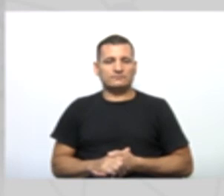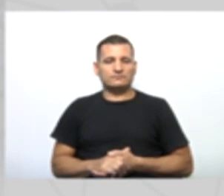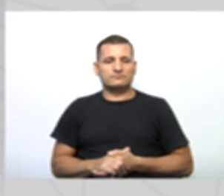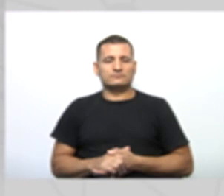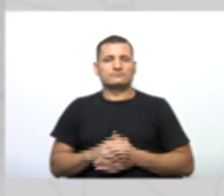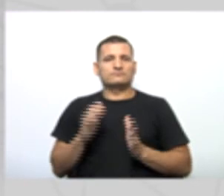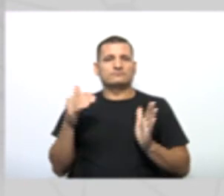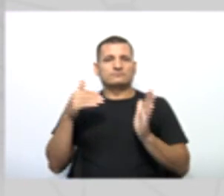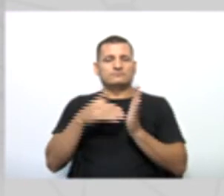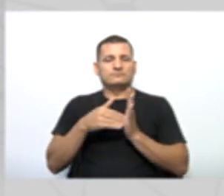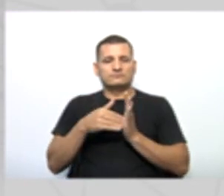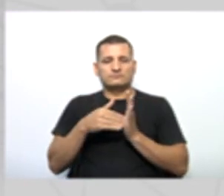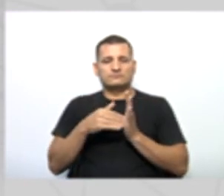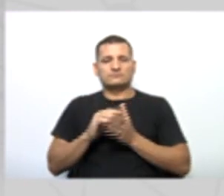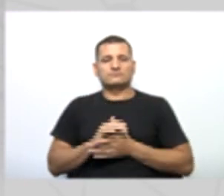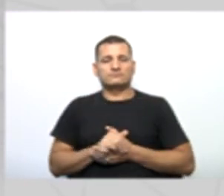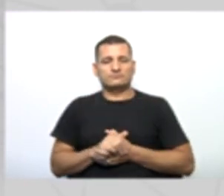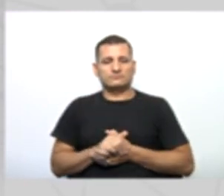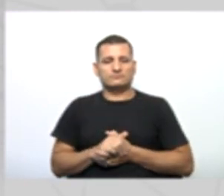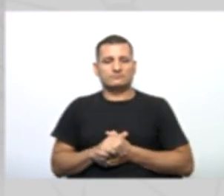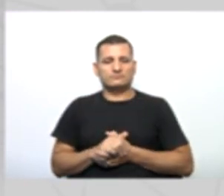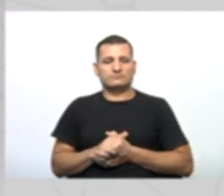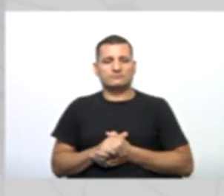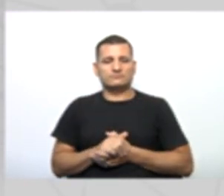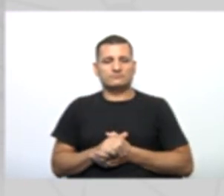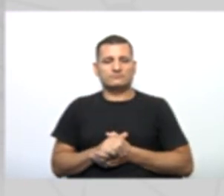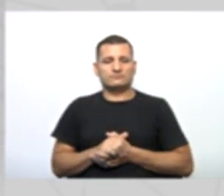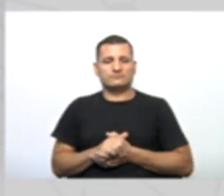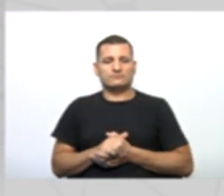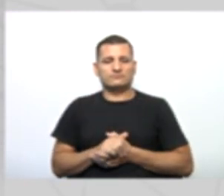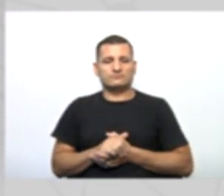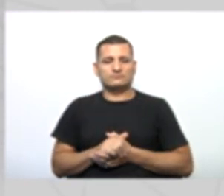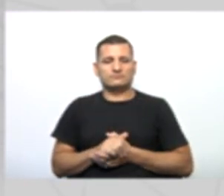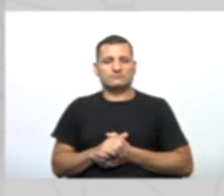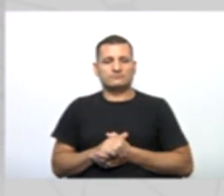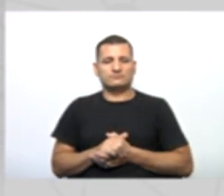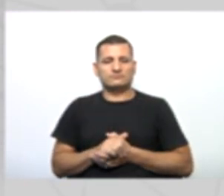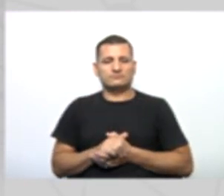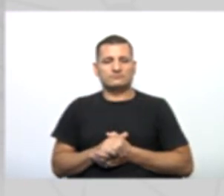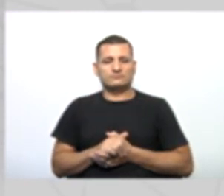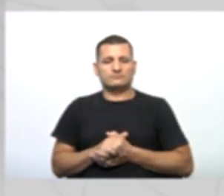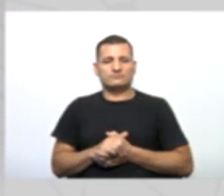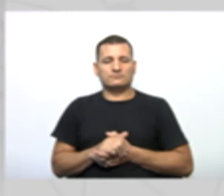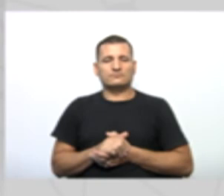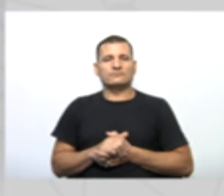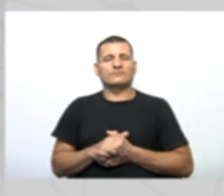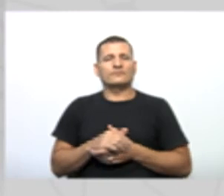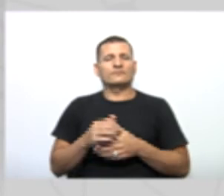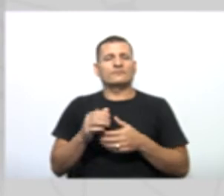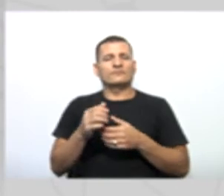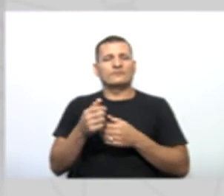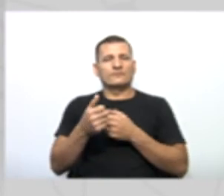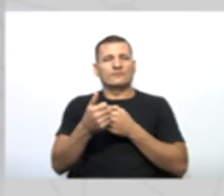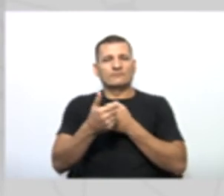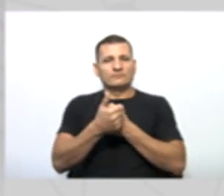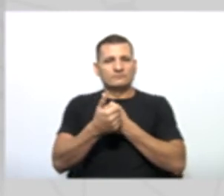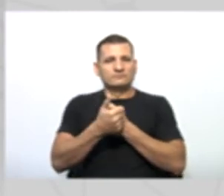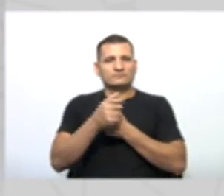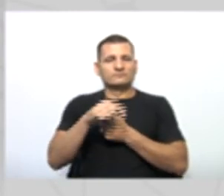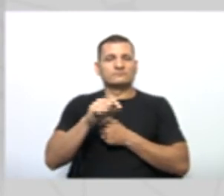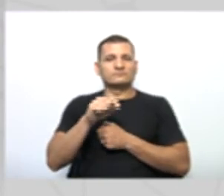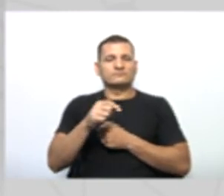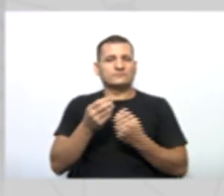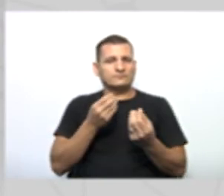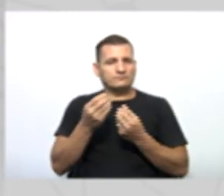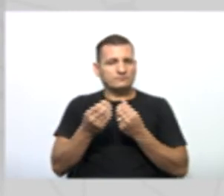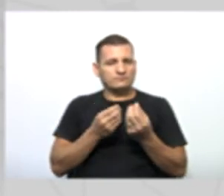também vão matar logo de cara, porque olha lá, tem uma palavrinha-chave aí no começo, ó. Virtudes são modos de agir constante, o